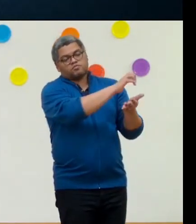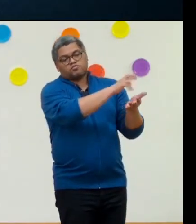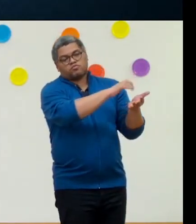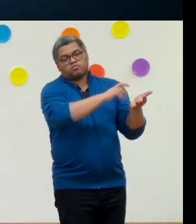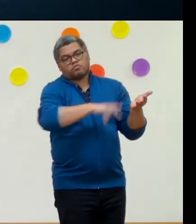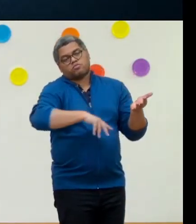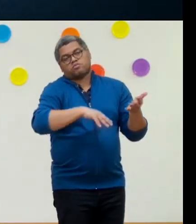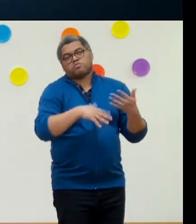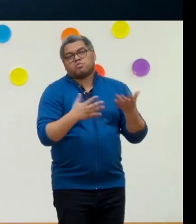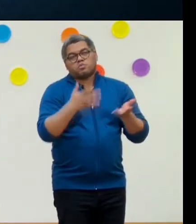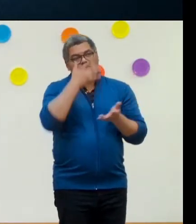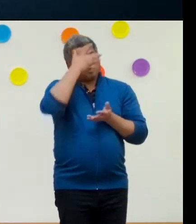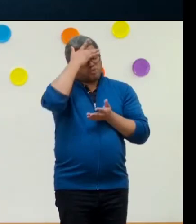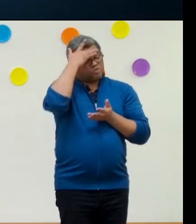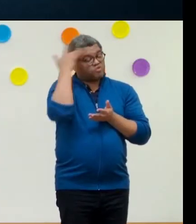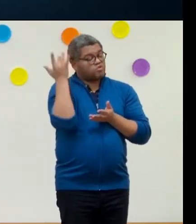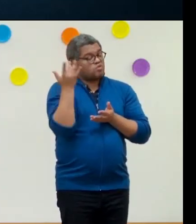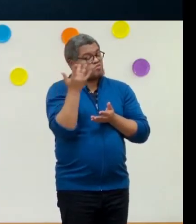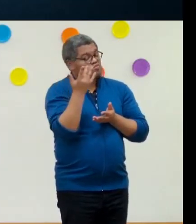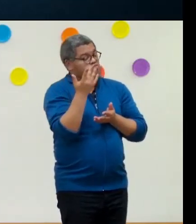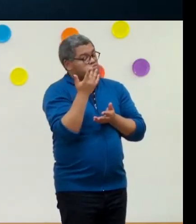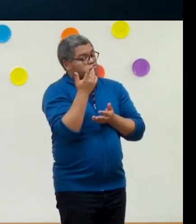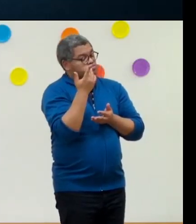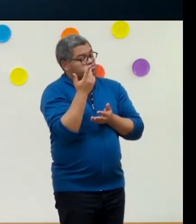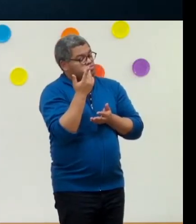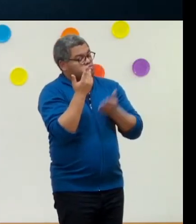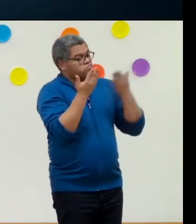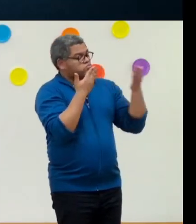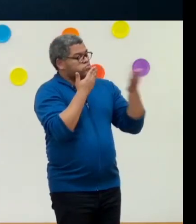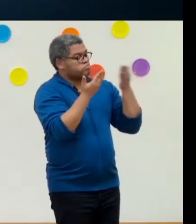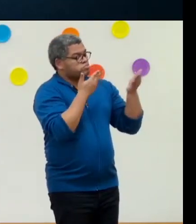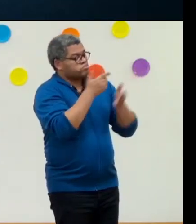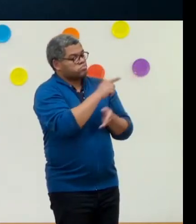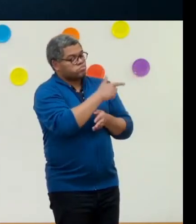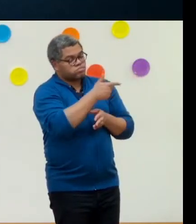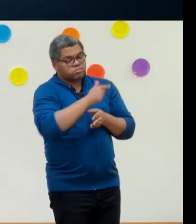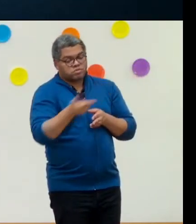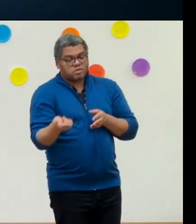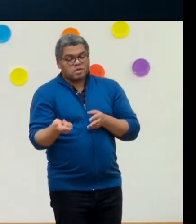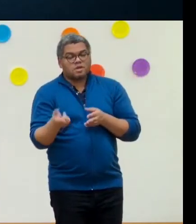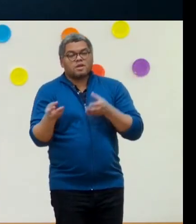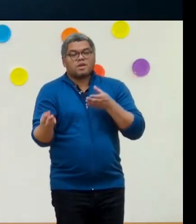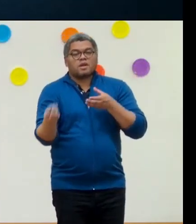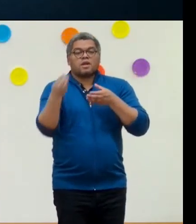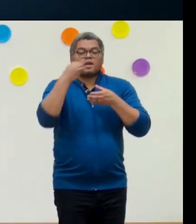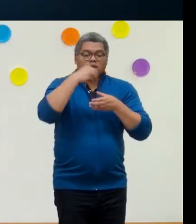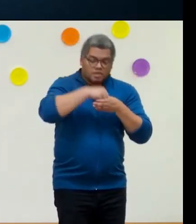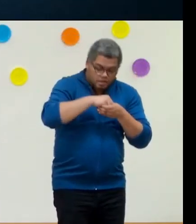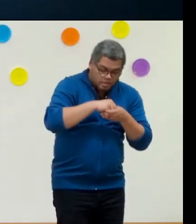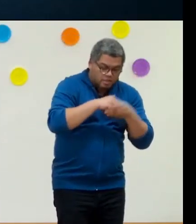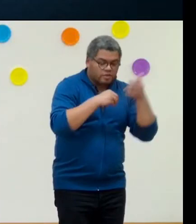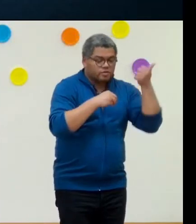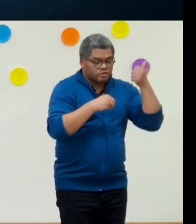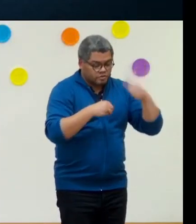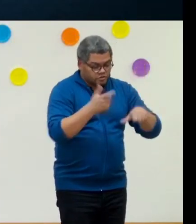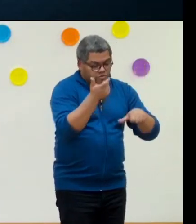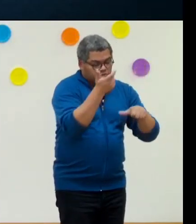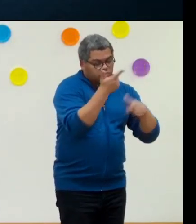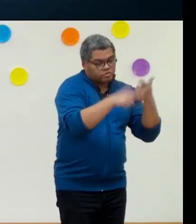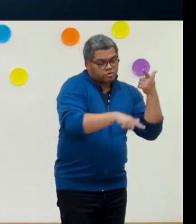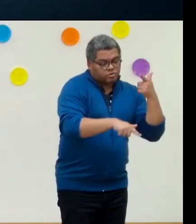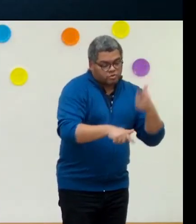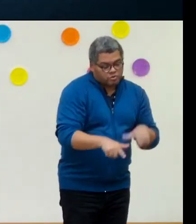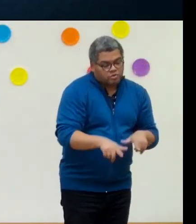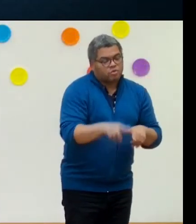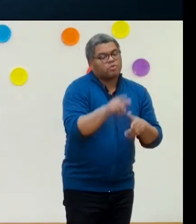Para o cônjuge nem suspeitar. Ele é colocado dentro de um outro aplicativo que precisa ter senha. Para